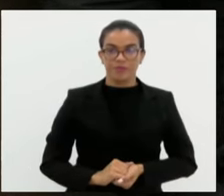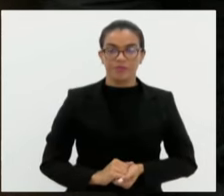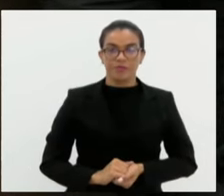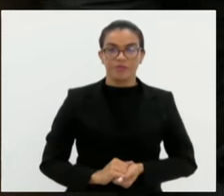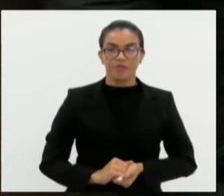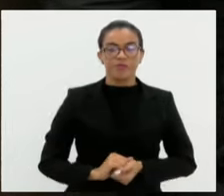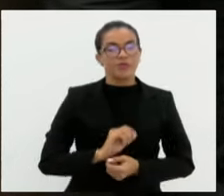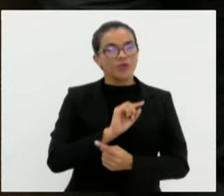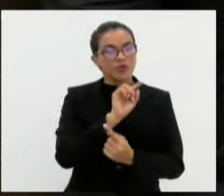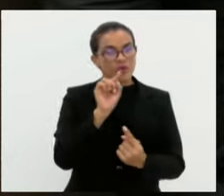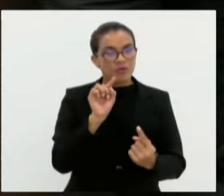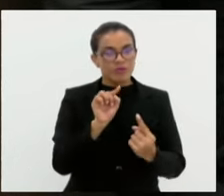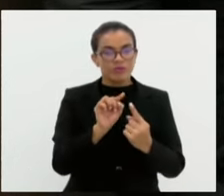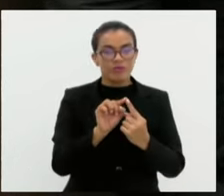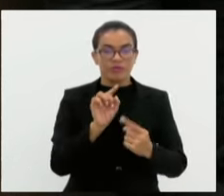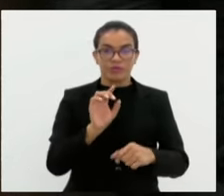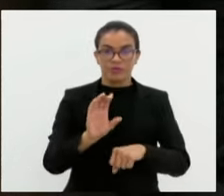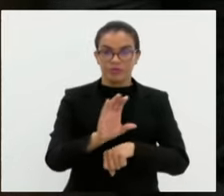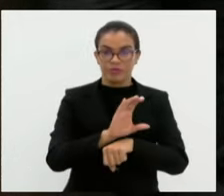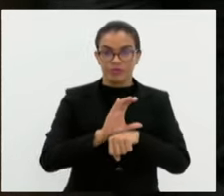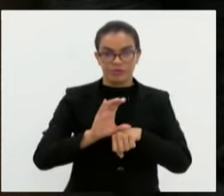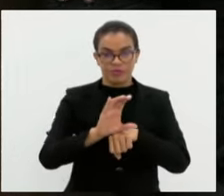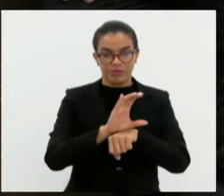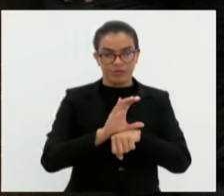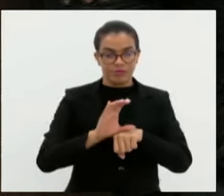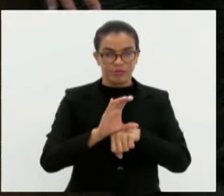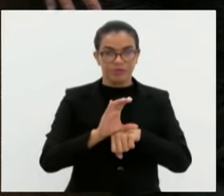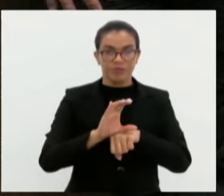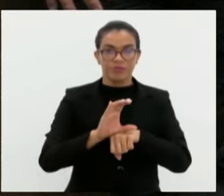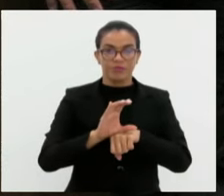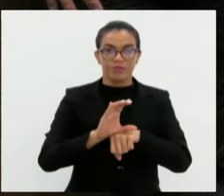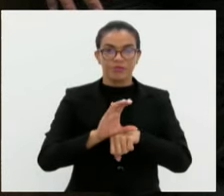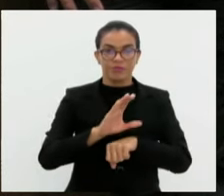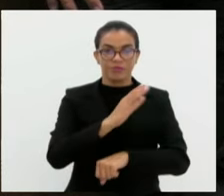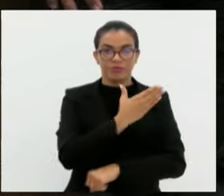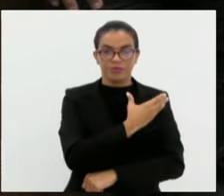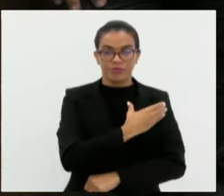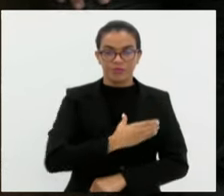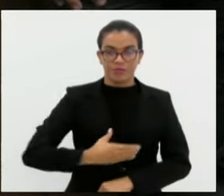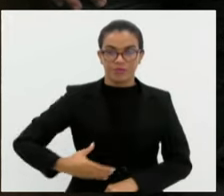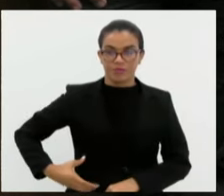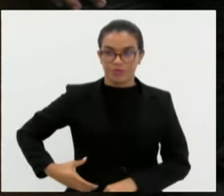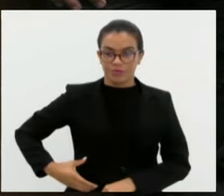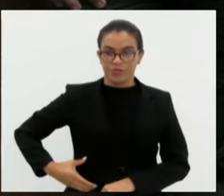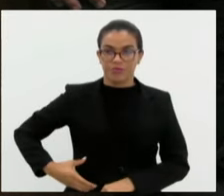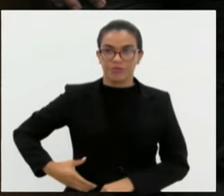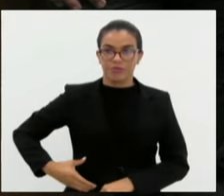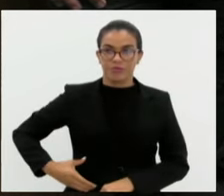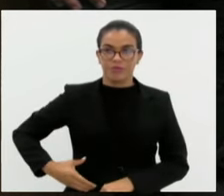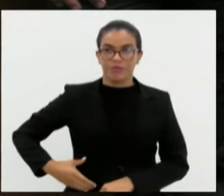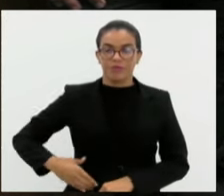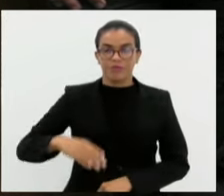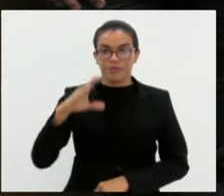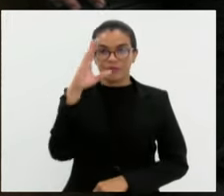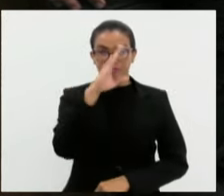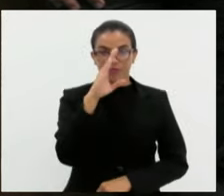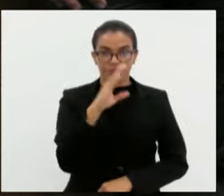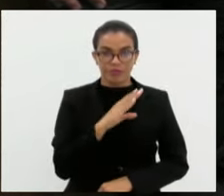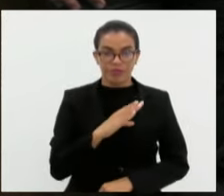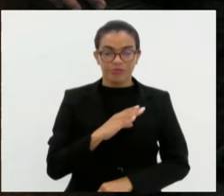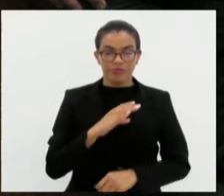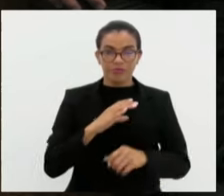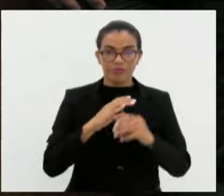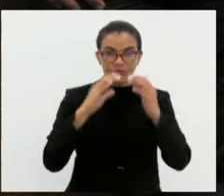pela Constituição da República Federativa do Brasil, que seja